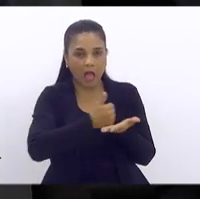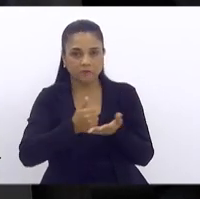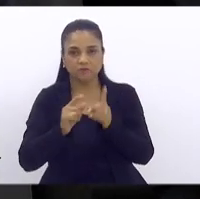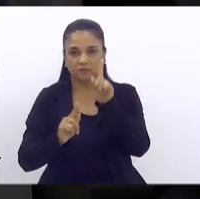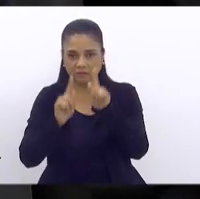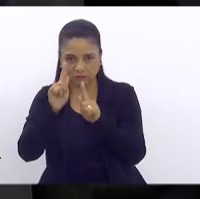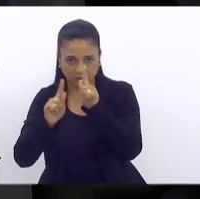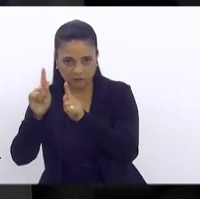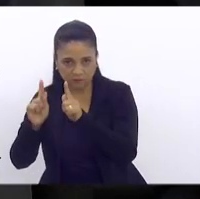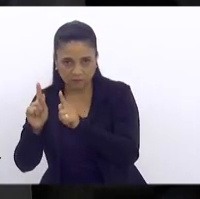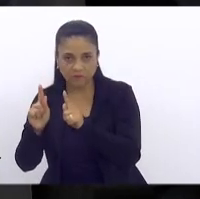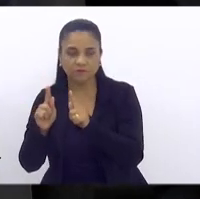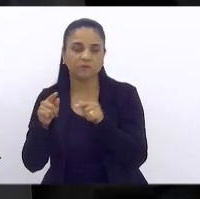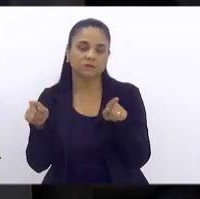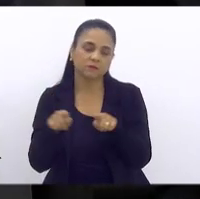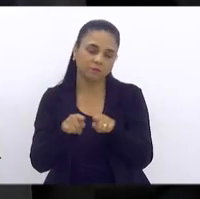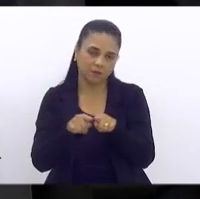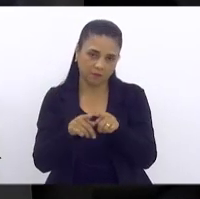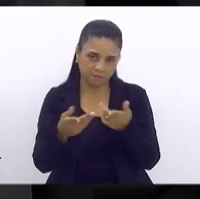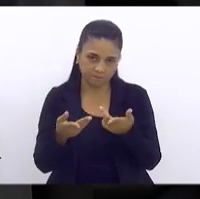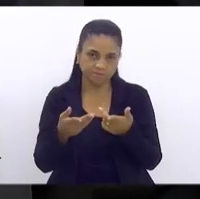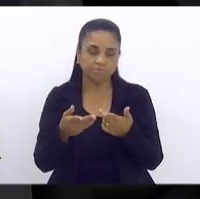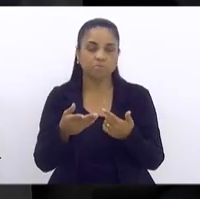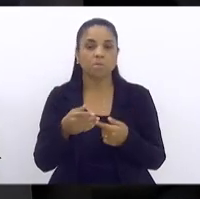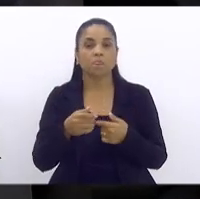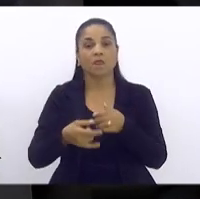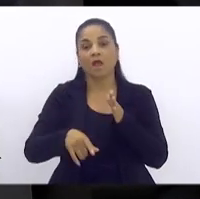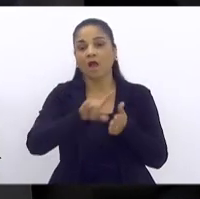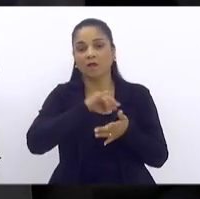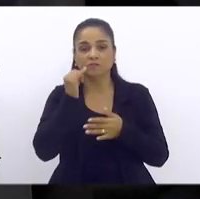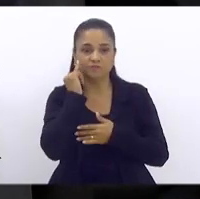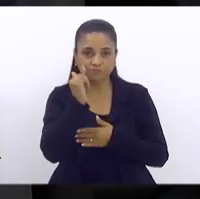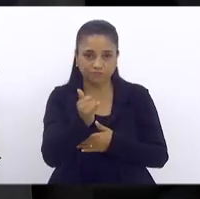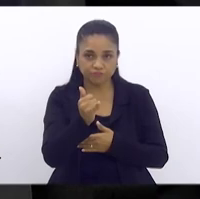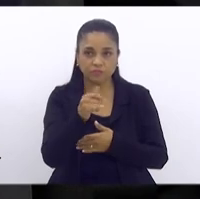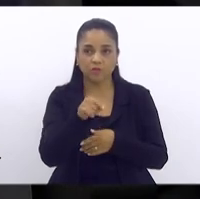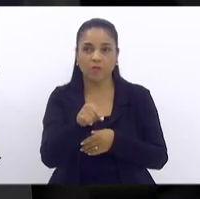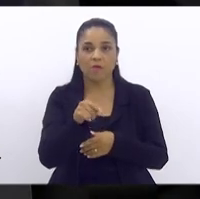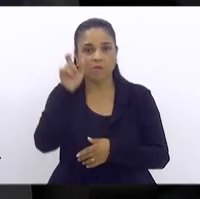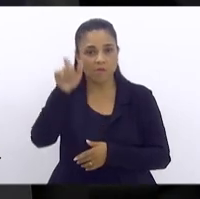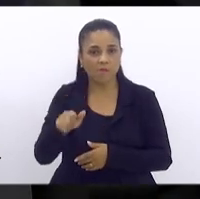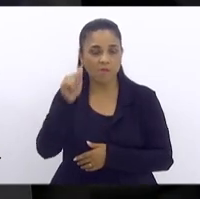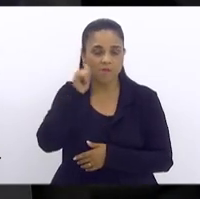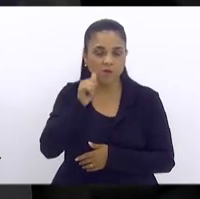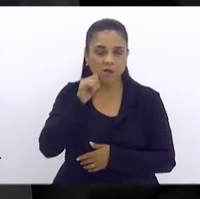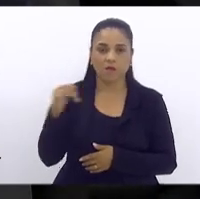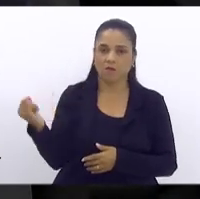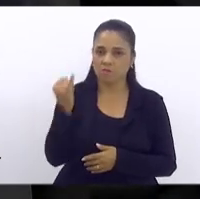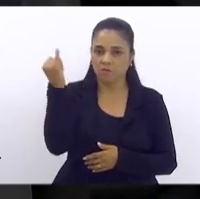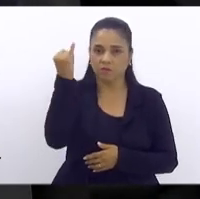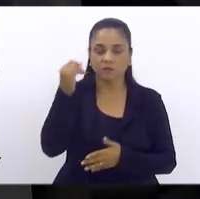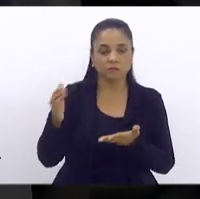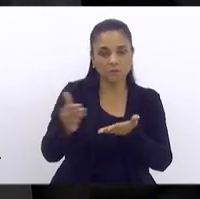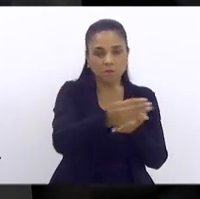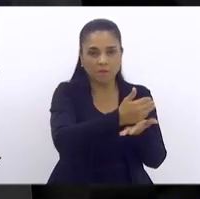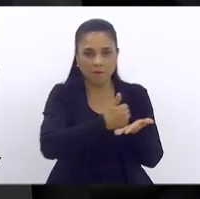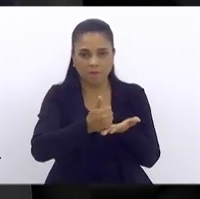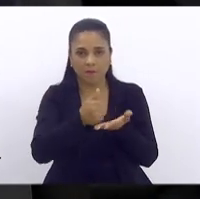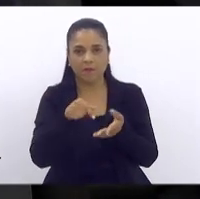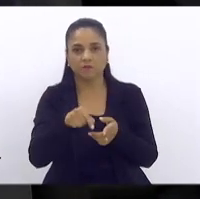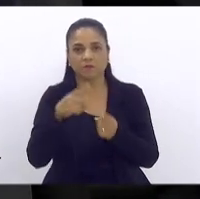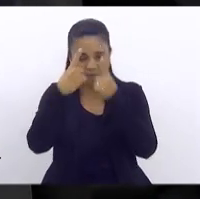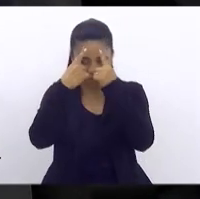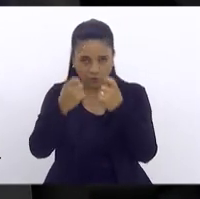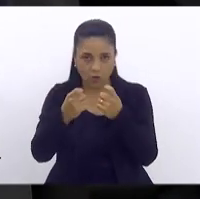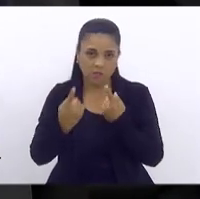estatísticos ali sobre esses casos. E como foi falado também anteriormente, né, do ser mulher, também é importante ter esse mapeamento, né, de quando a